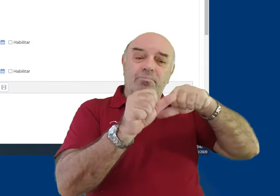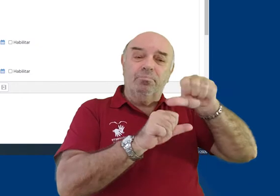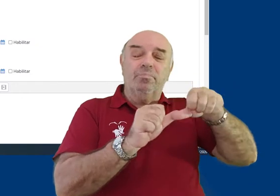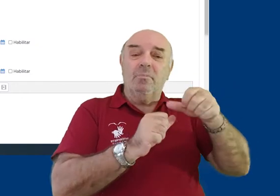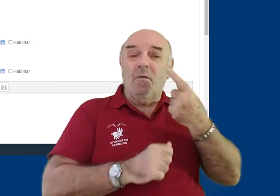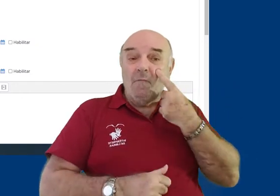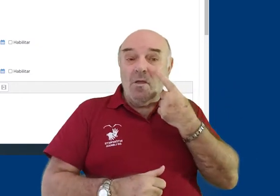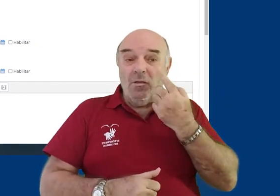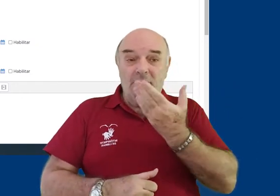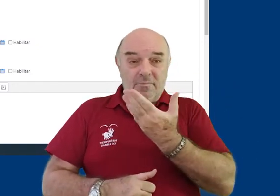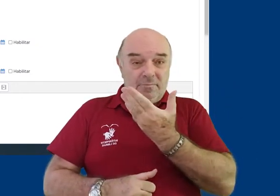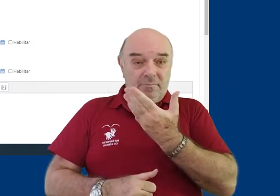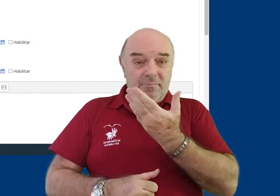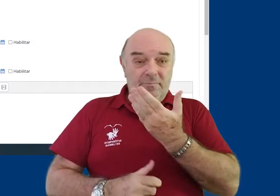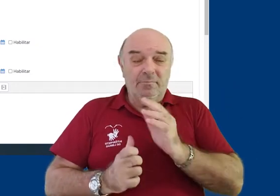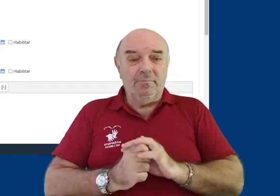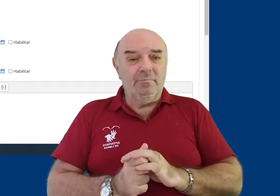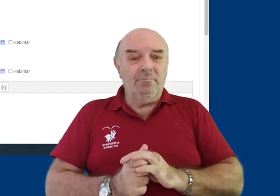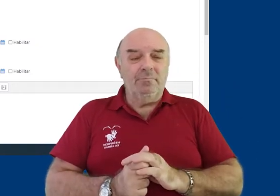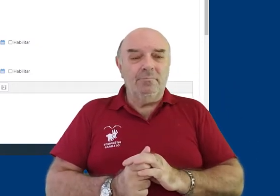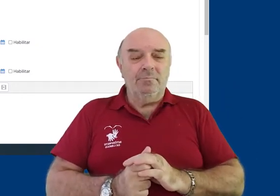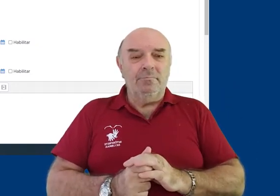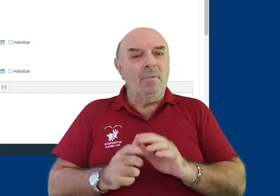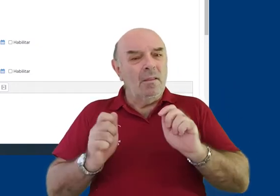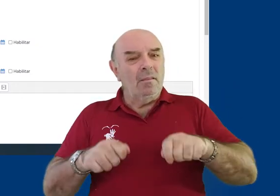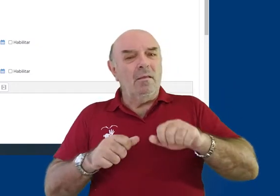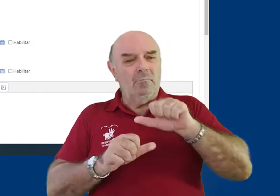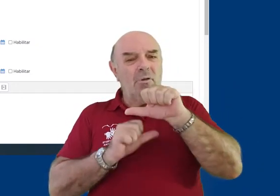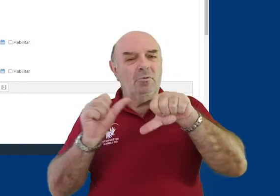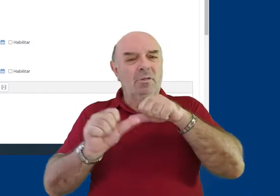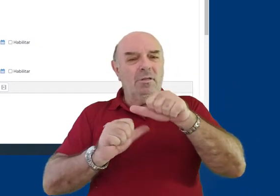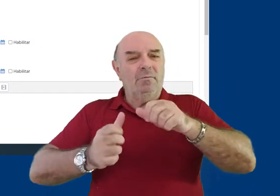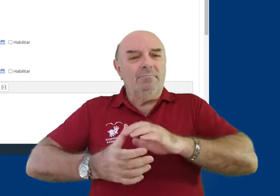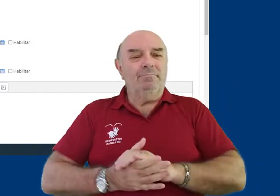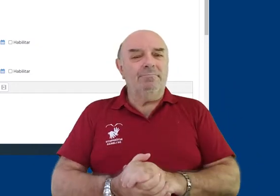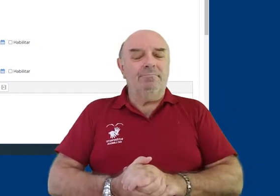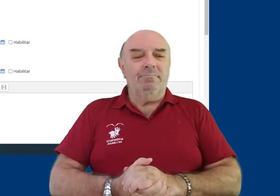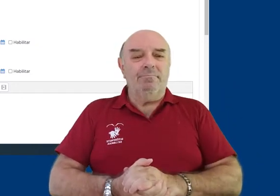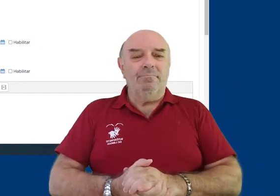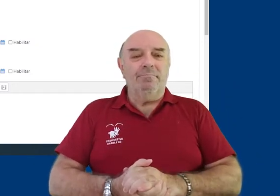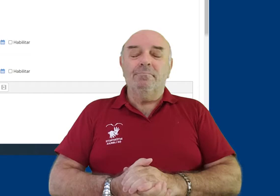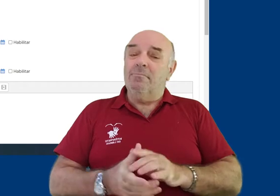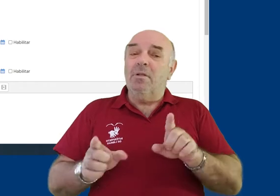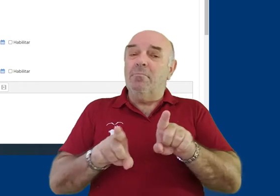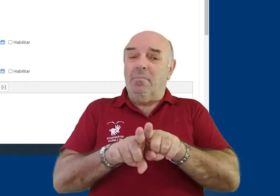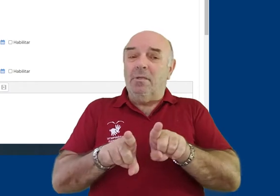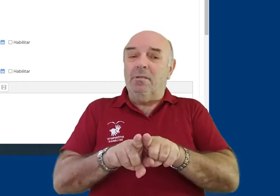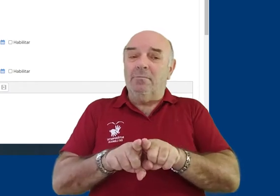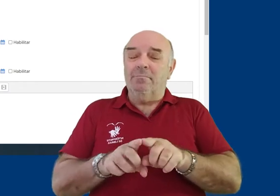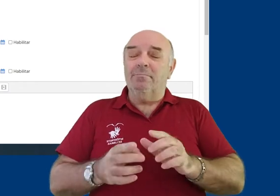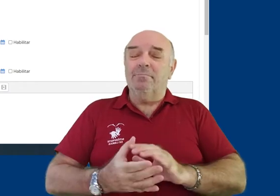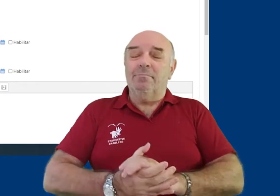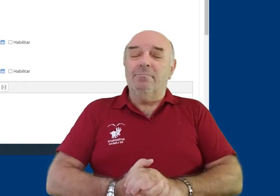E reparem que eu posso alterar a nota nesta página também.